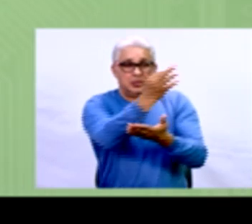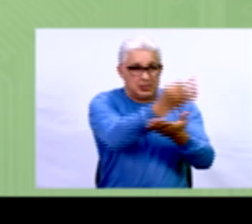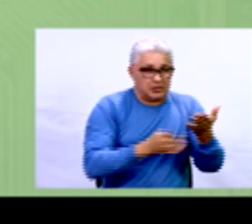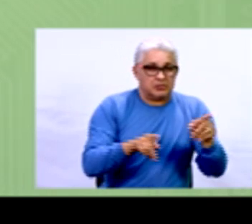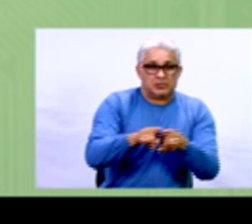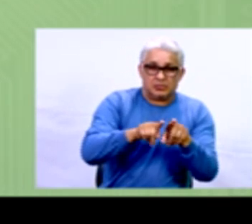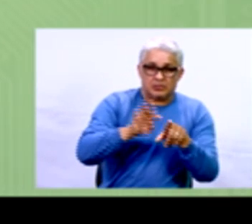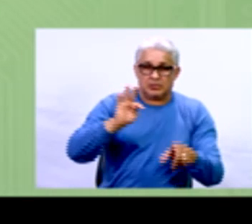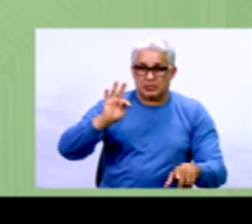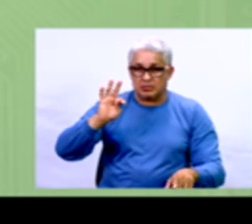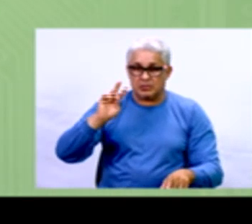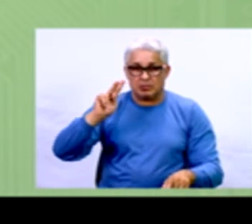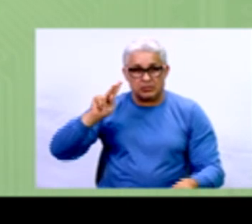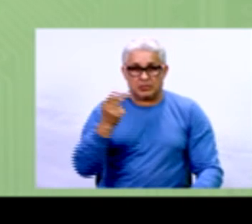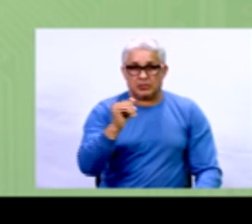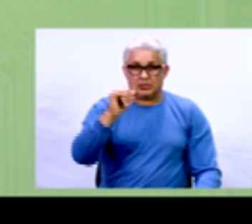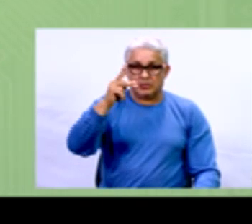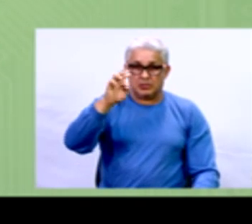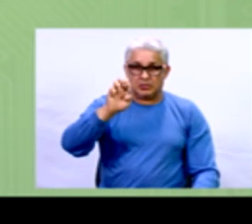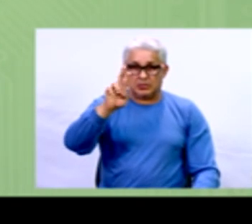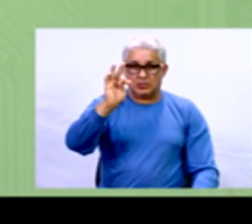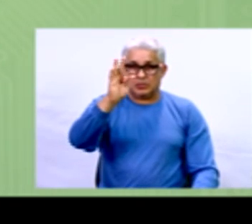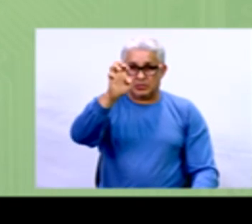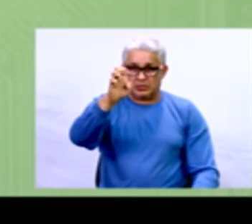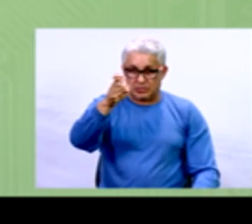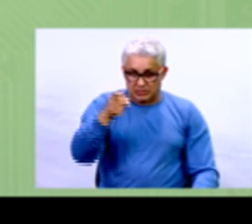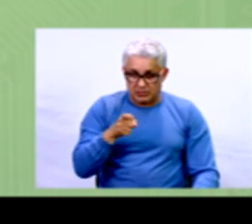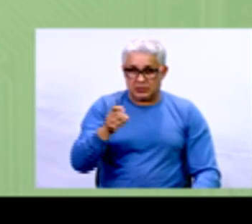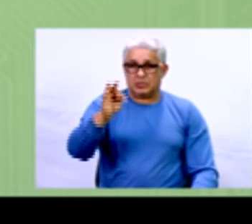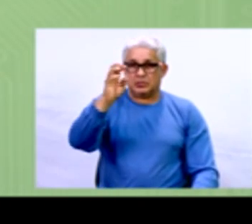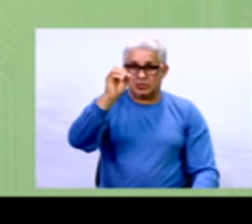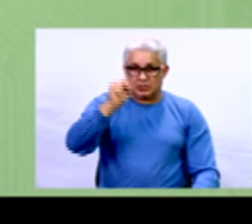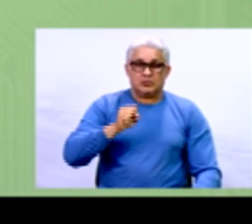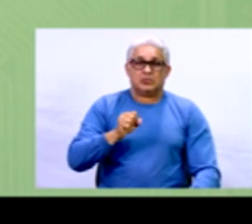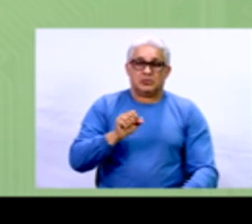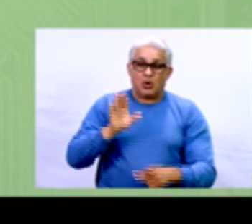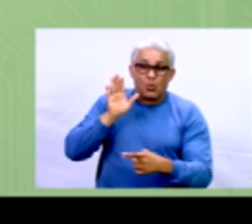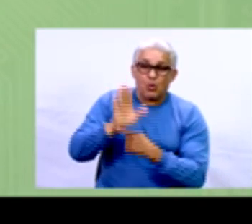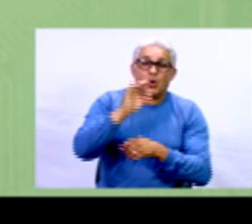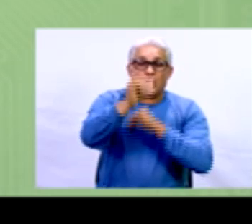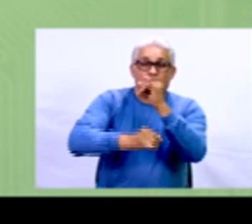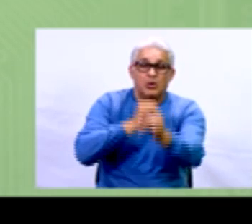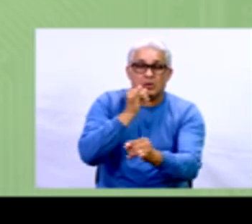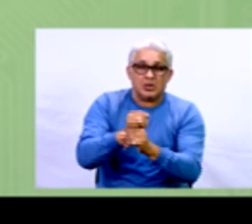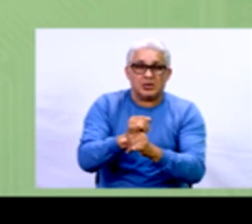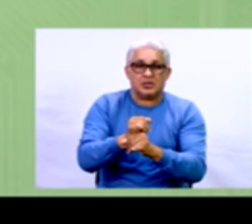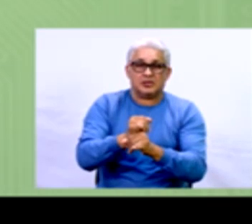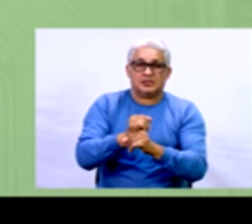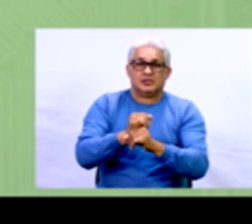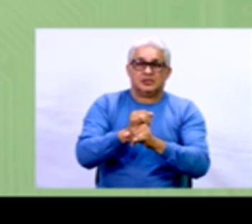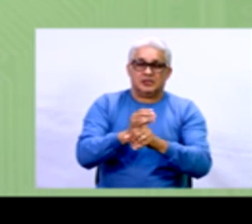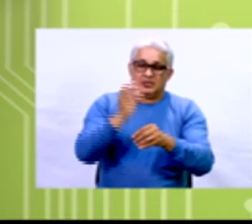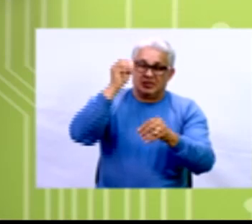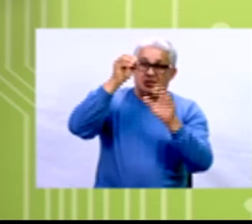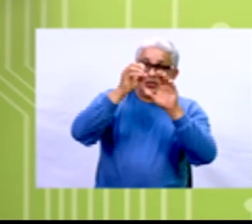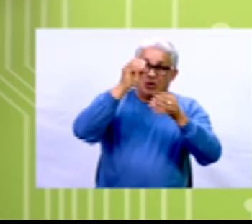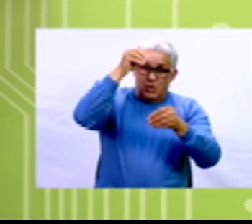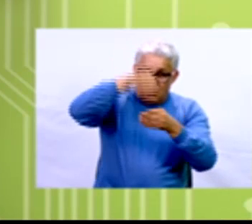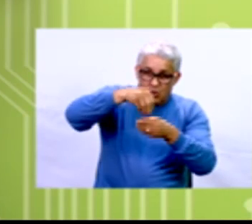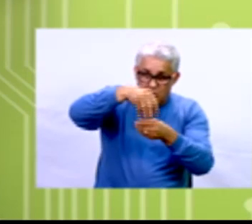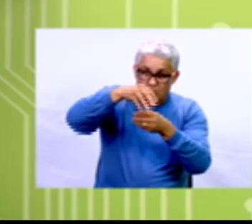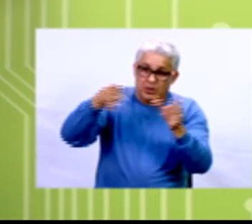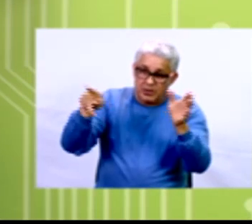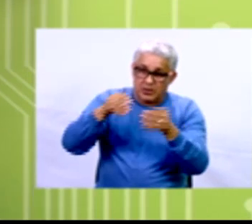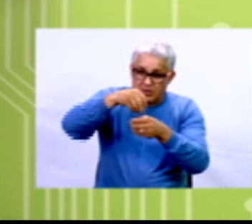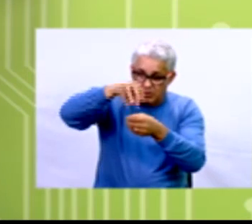para auxiliar, por exemplo, a navegação na internet. Então, o editor de texto, ele vai trabalhar o conteúdo do texto,